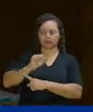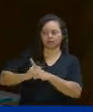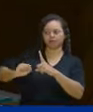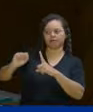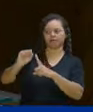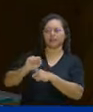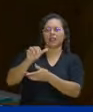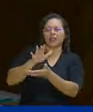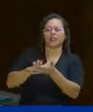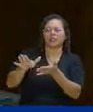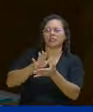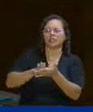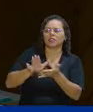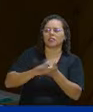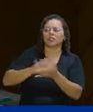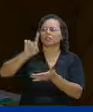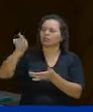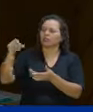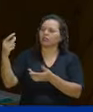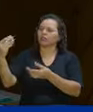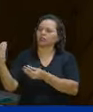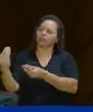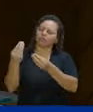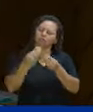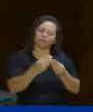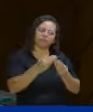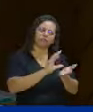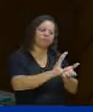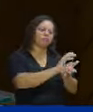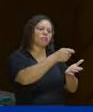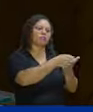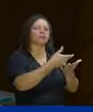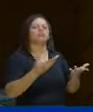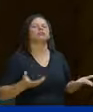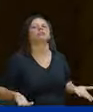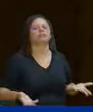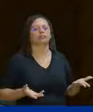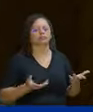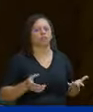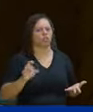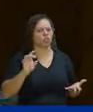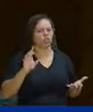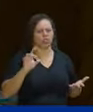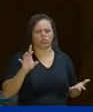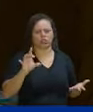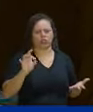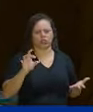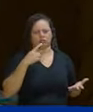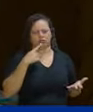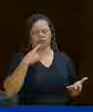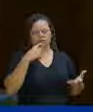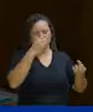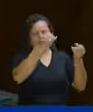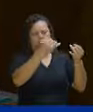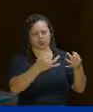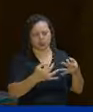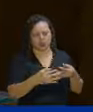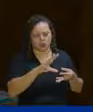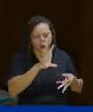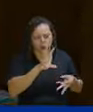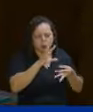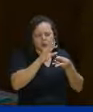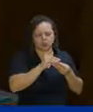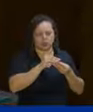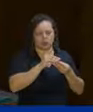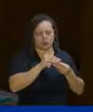gastos realizados com recursos públicos. Houve apenas indicação genérica dos serviços ao apontar as áreas